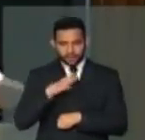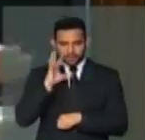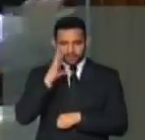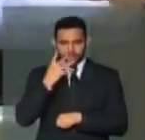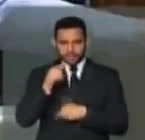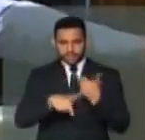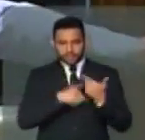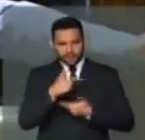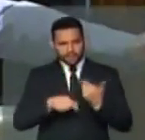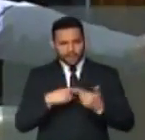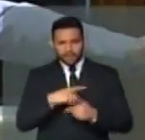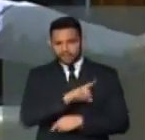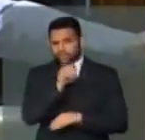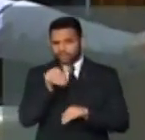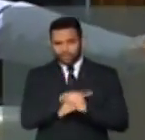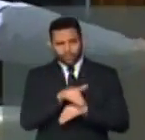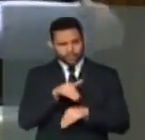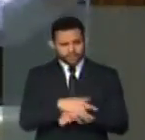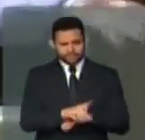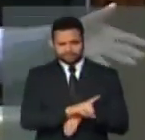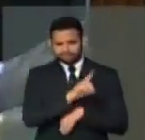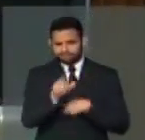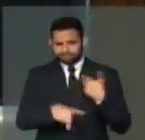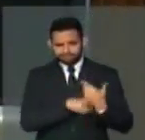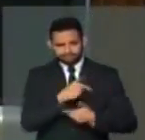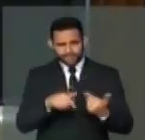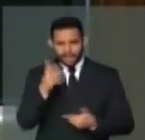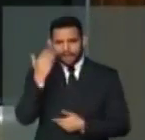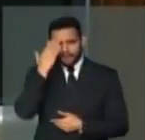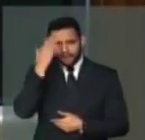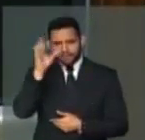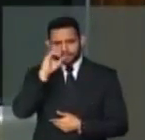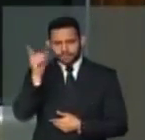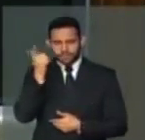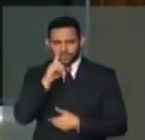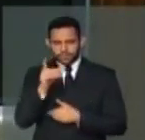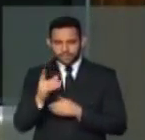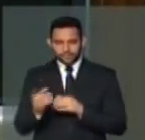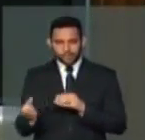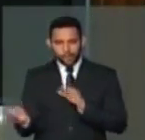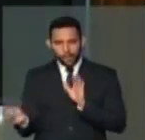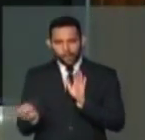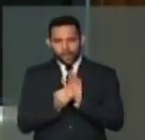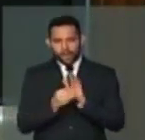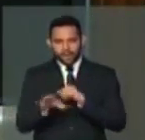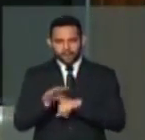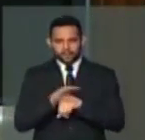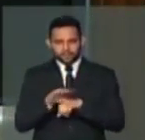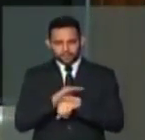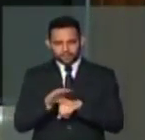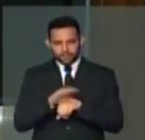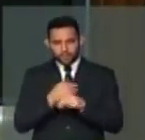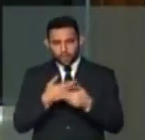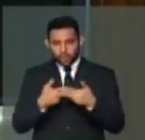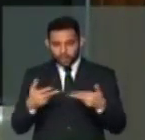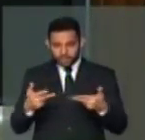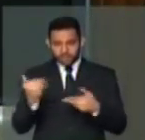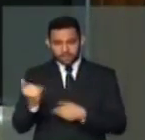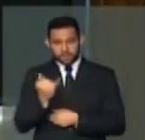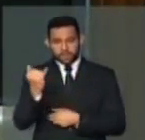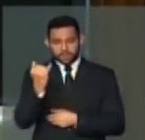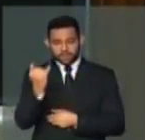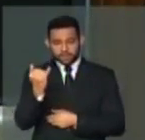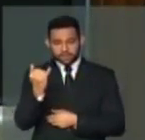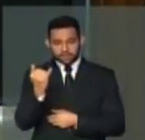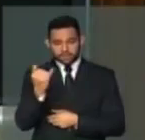gente trabalhava dia e noite e, graças a Deus, ajudamos a colocar na Constituição brasileira coisas